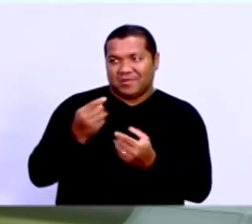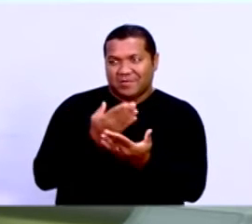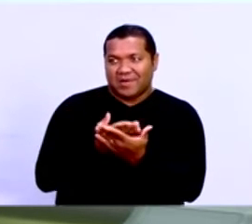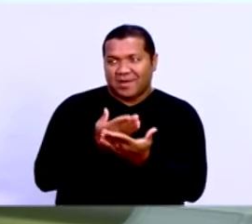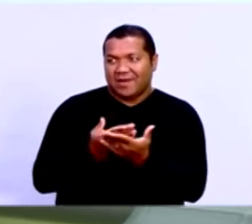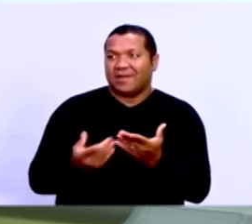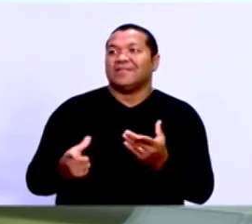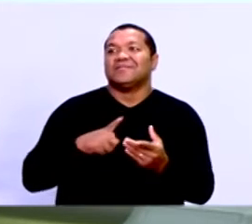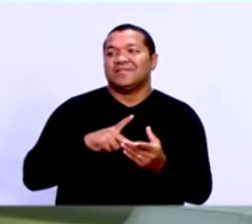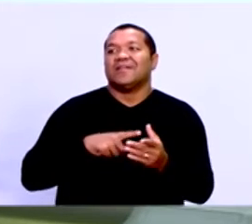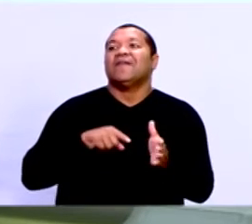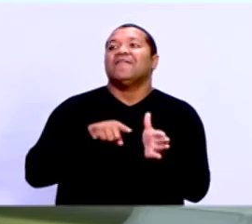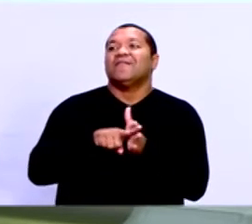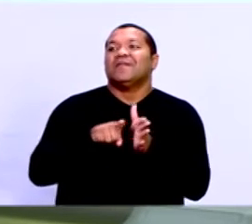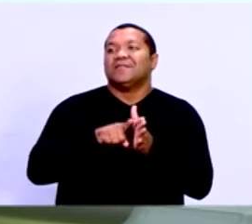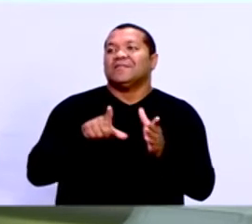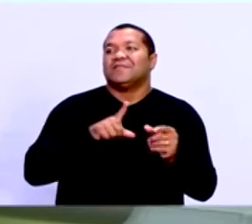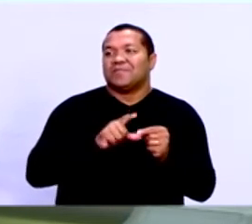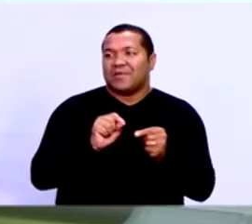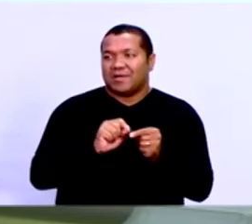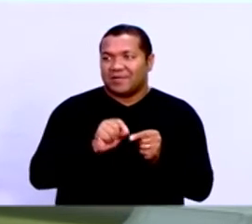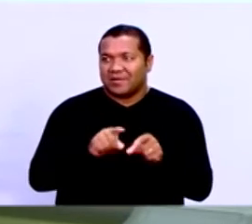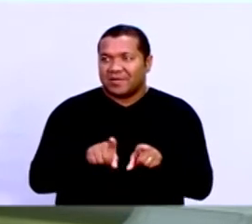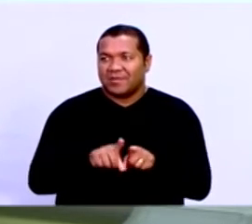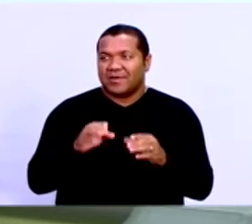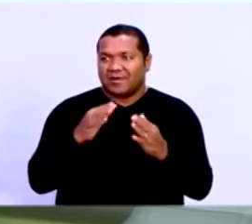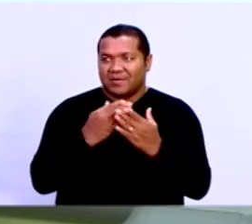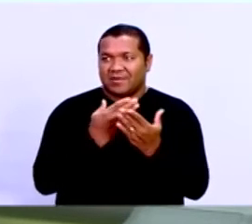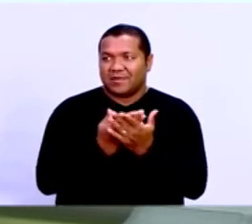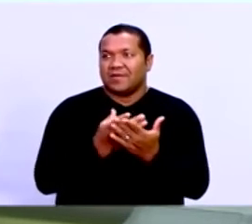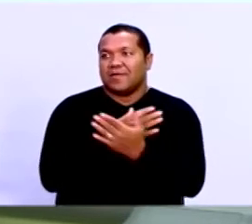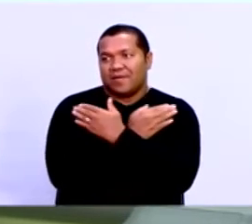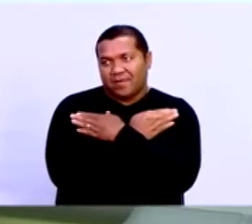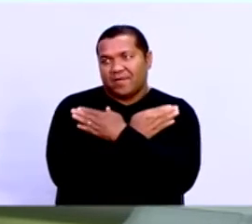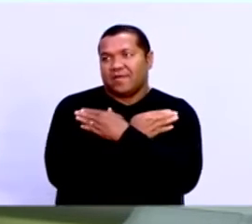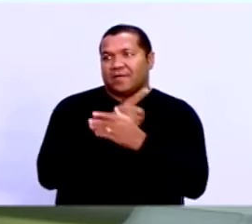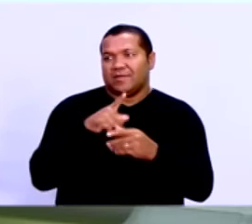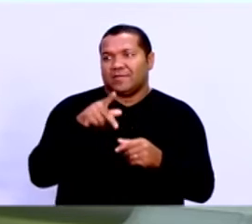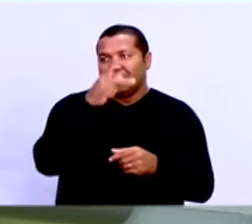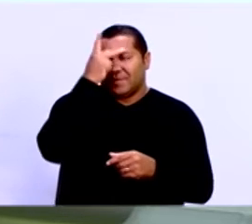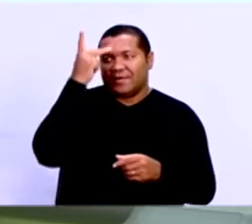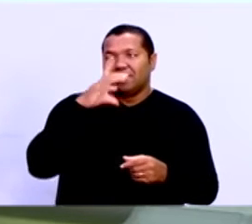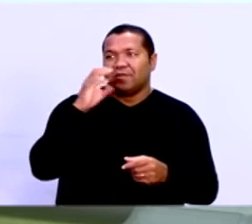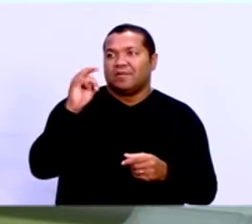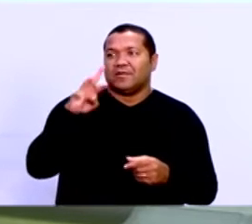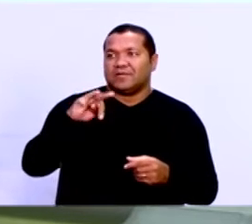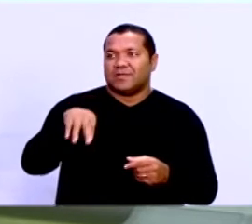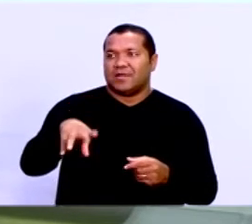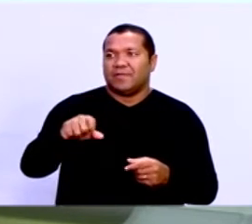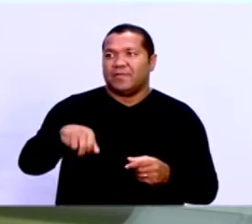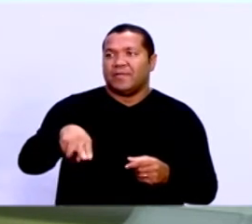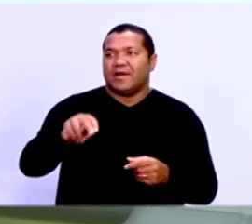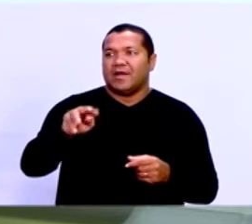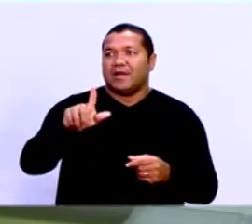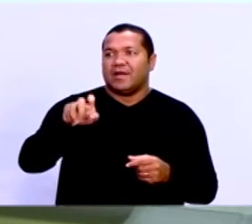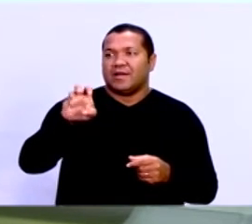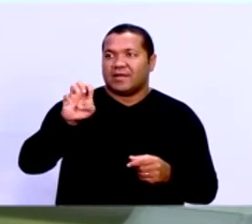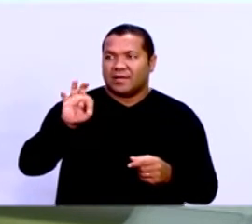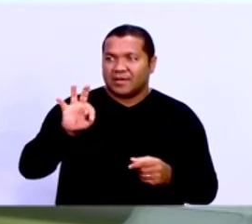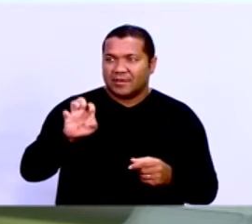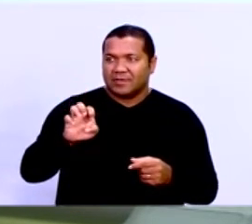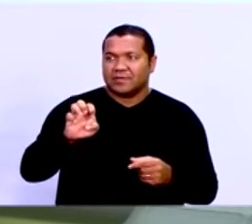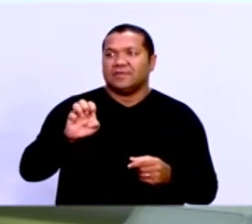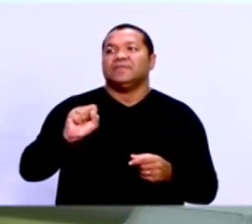aulas participando das nossas aulas tá grande abraço ao pessoal de costa maxi então agora nós vamos responder